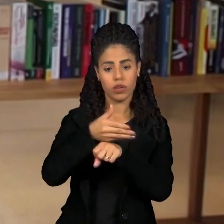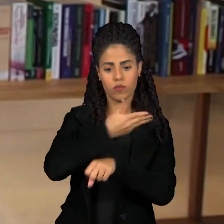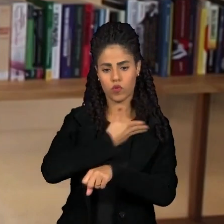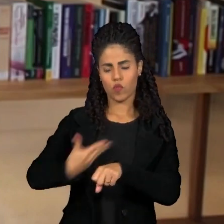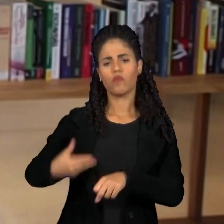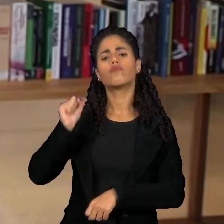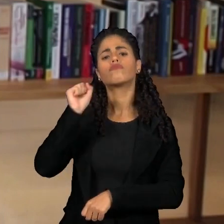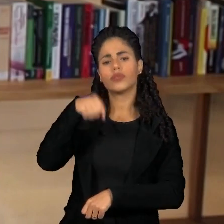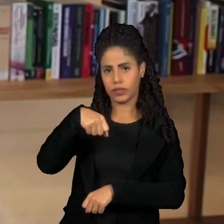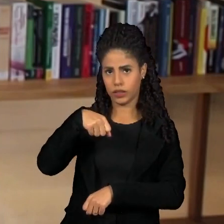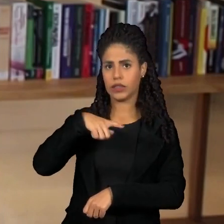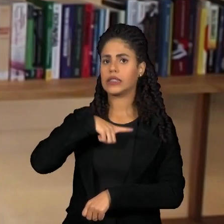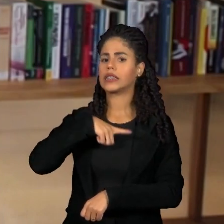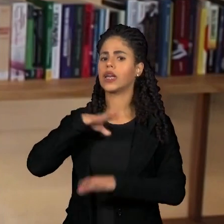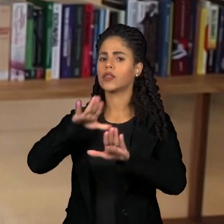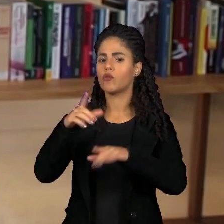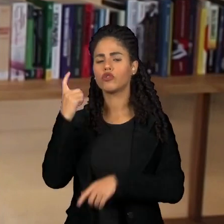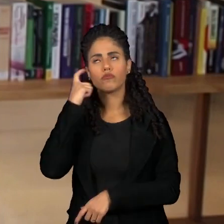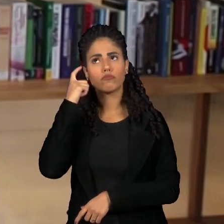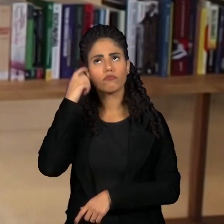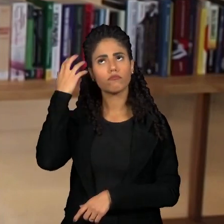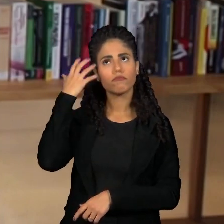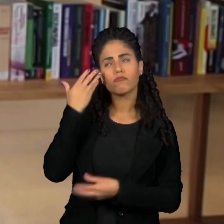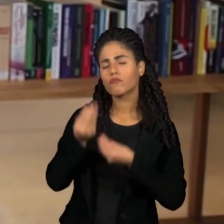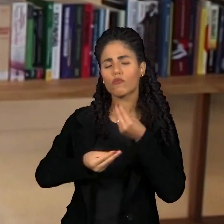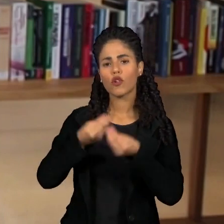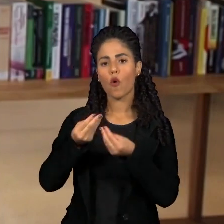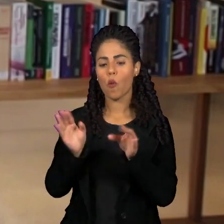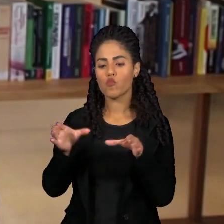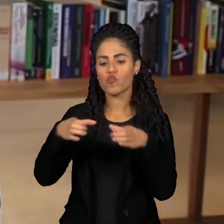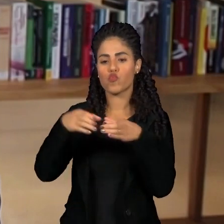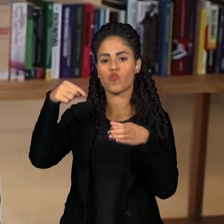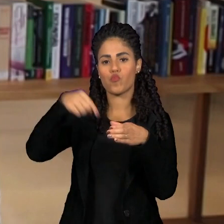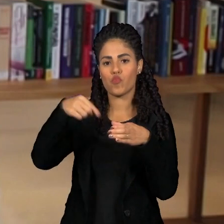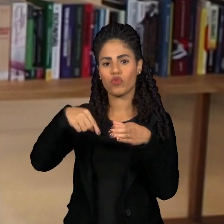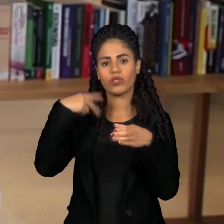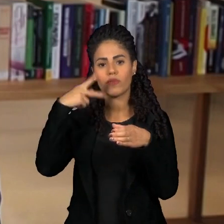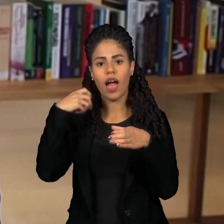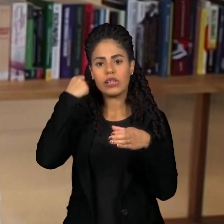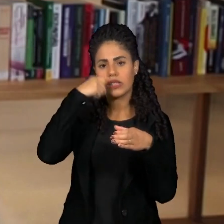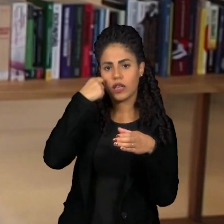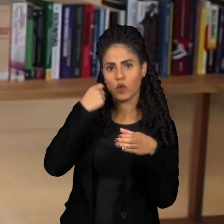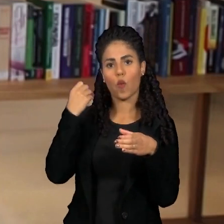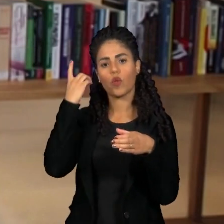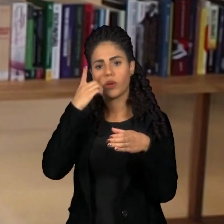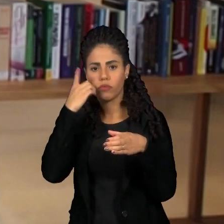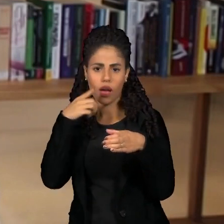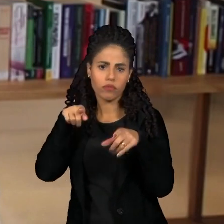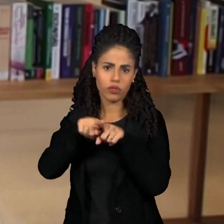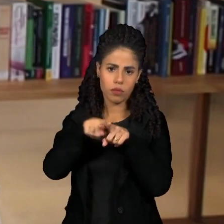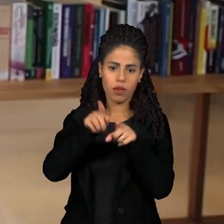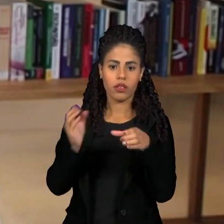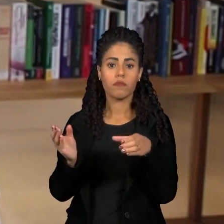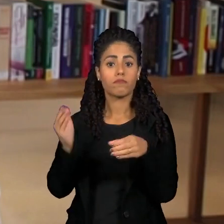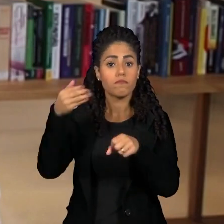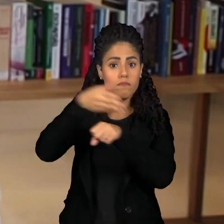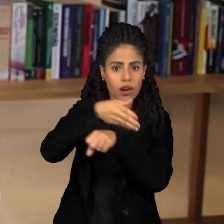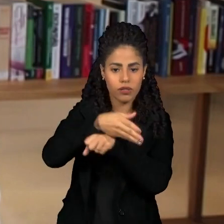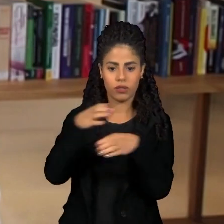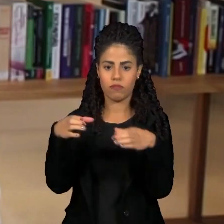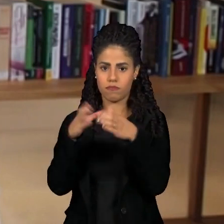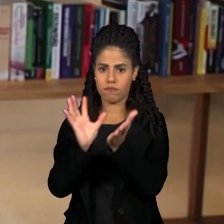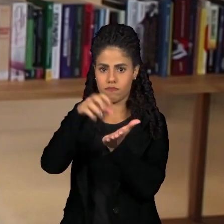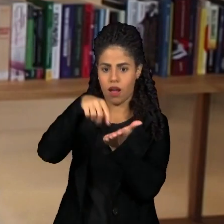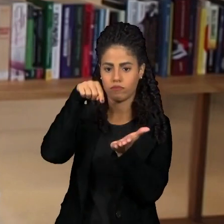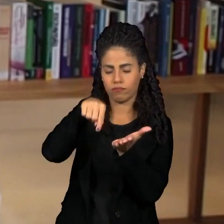pelo fisiologismo. Quer dizer, se a gente pensa nesse conjunto de deputados, né, ou de senadores não tanto, mas esse conjunto de deputados do baixo